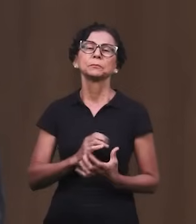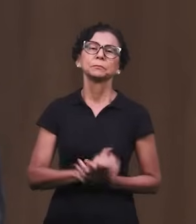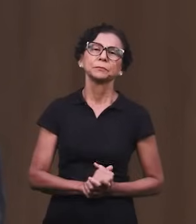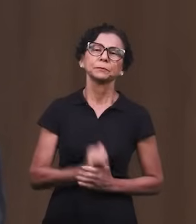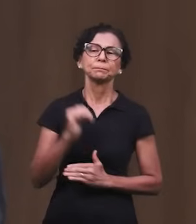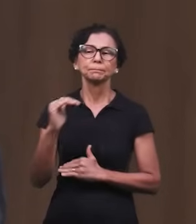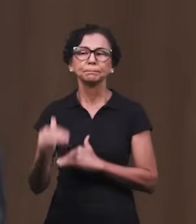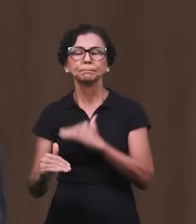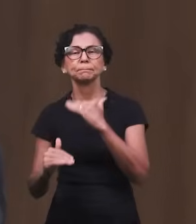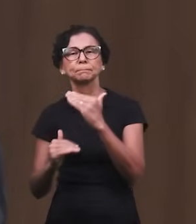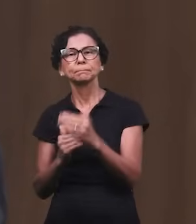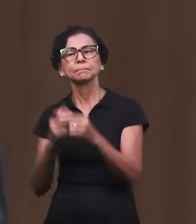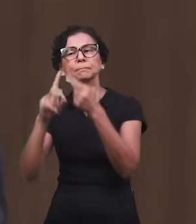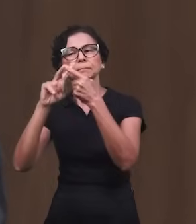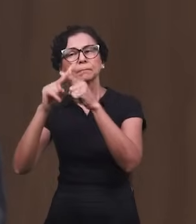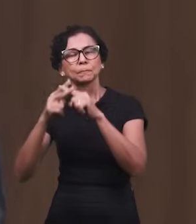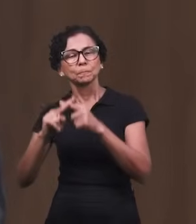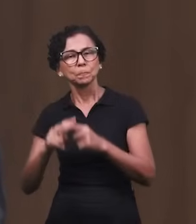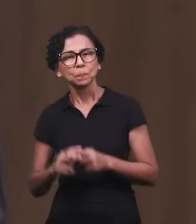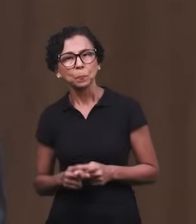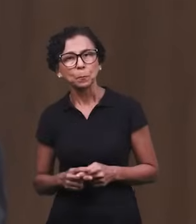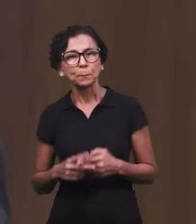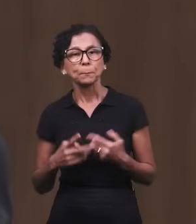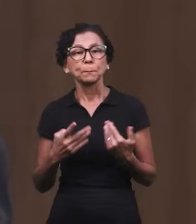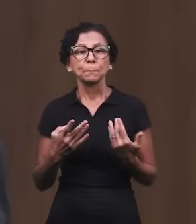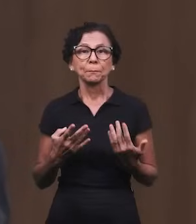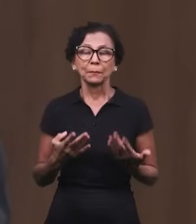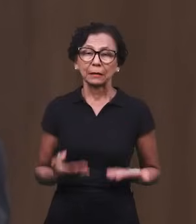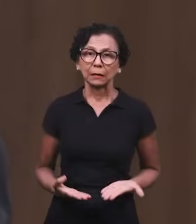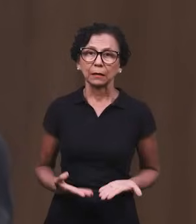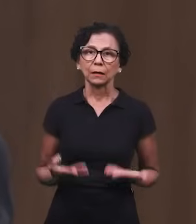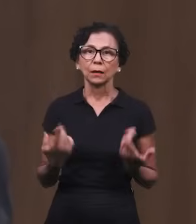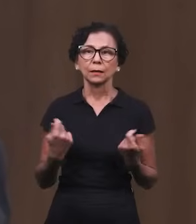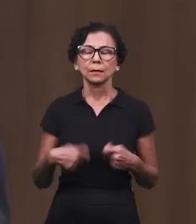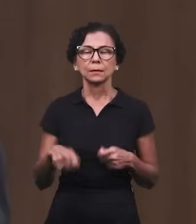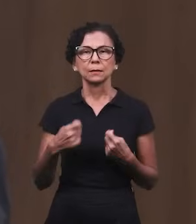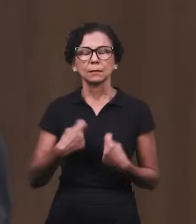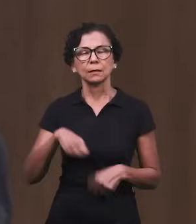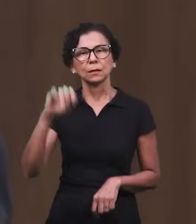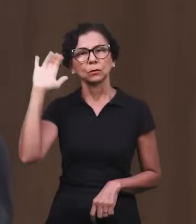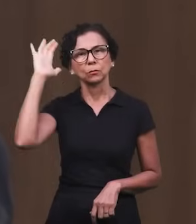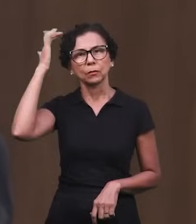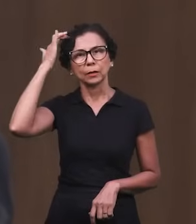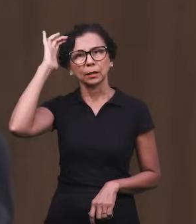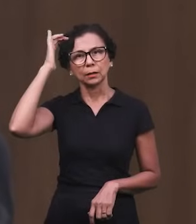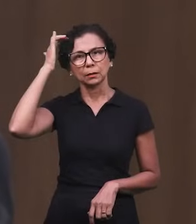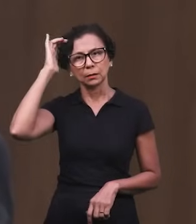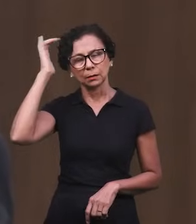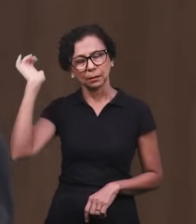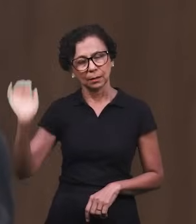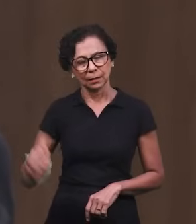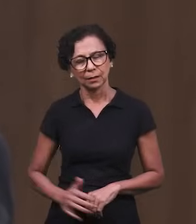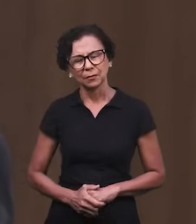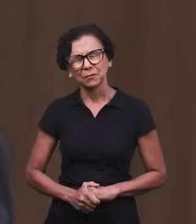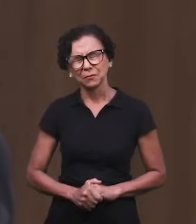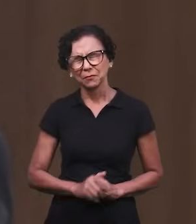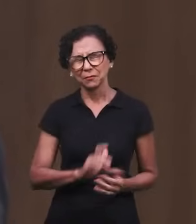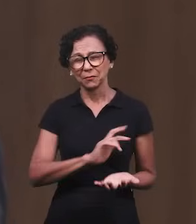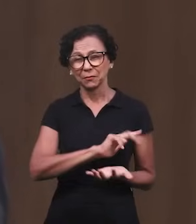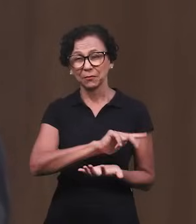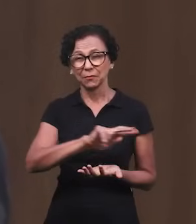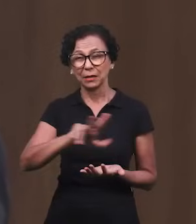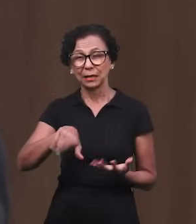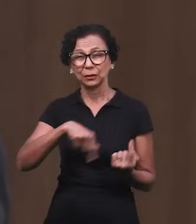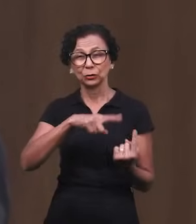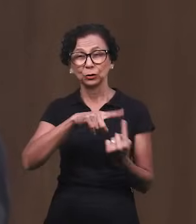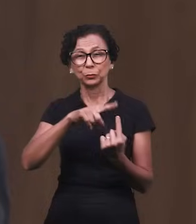que existem diversos pensamentos, diversas teorias, e que nós temos que ver com